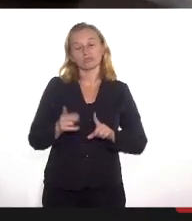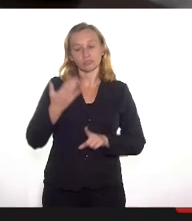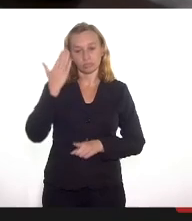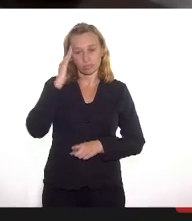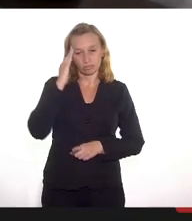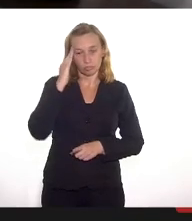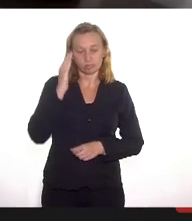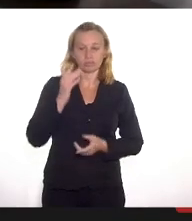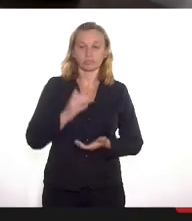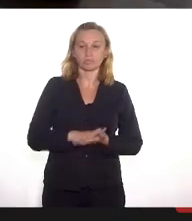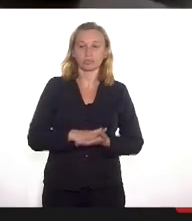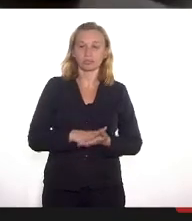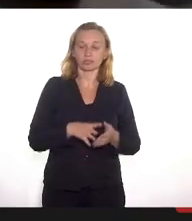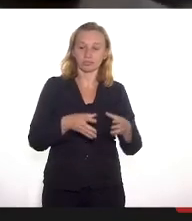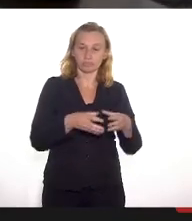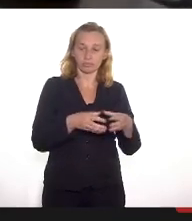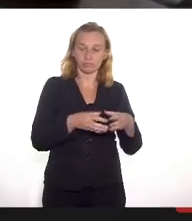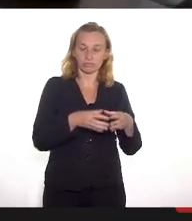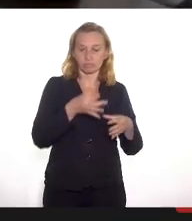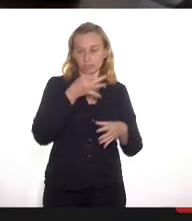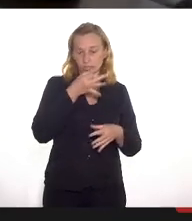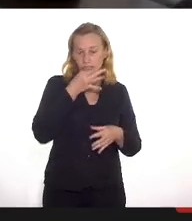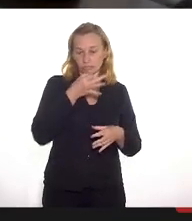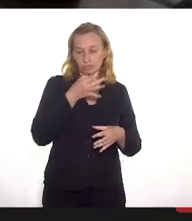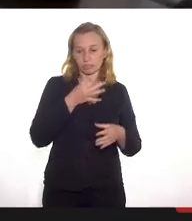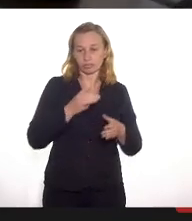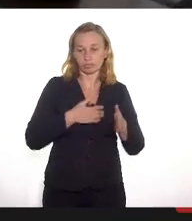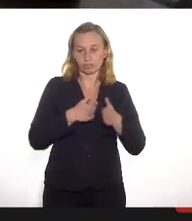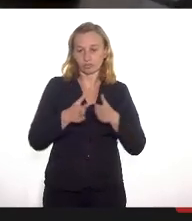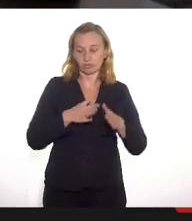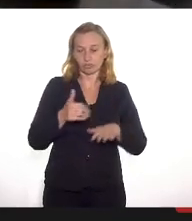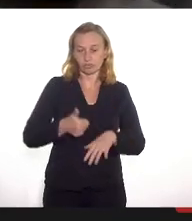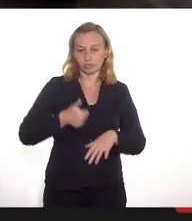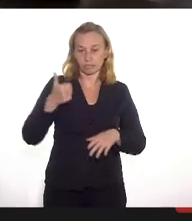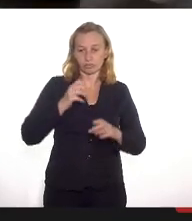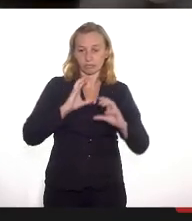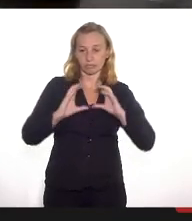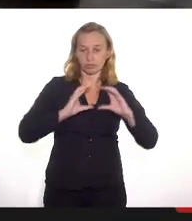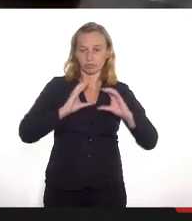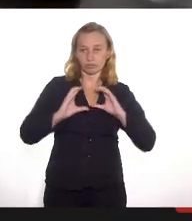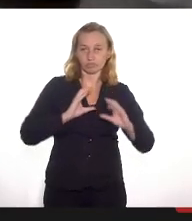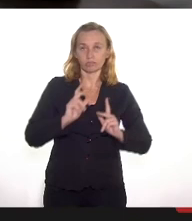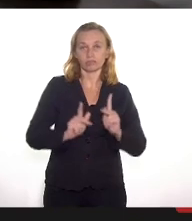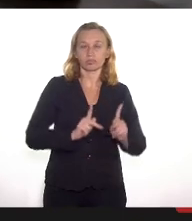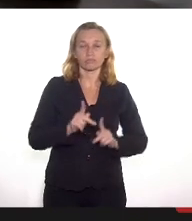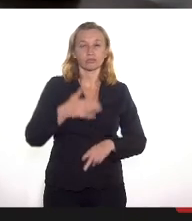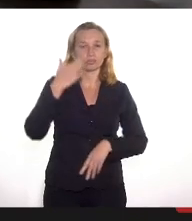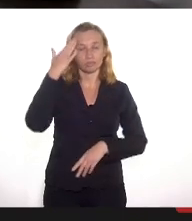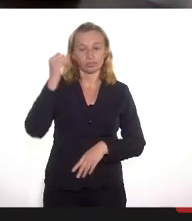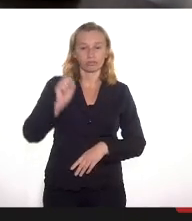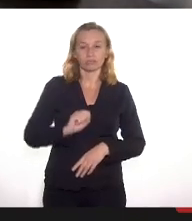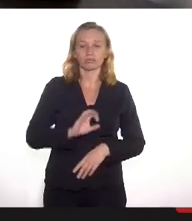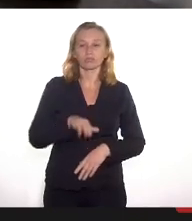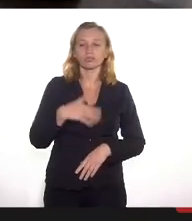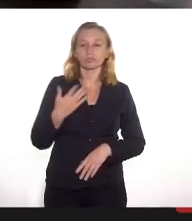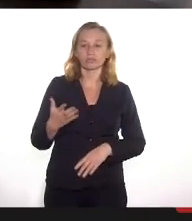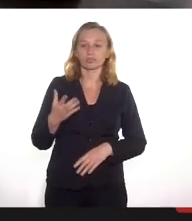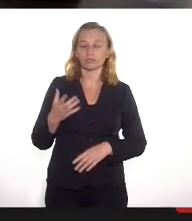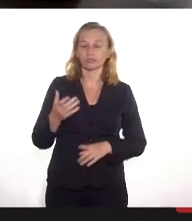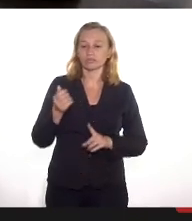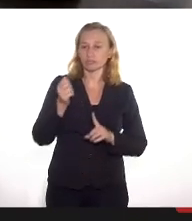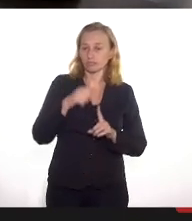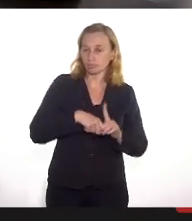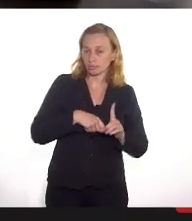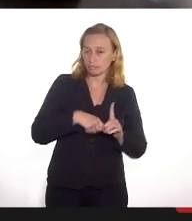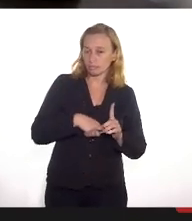estou aumento do grupo de que isso facilitaria BA a comunicação com a população ela saber qual vai ser o mês que ela vai ensinar